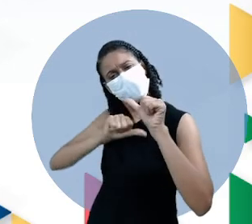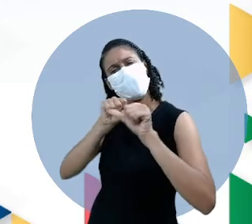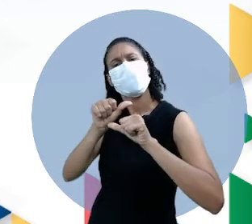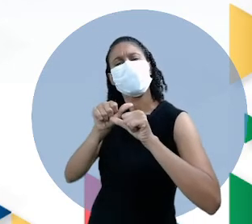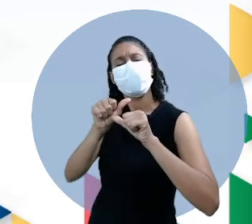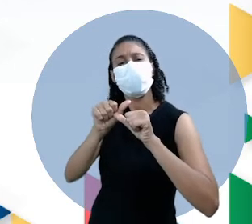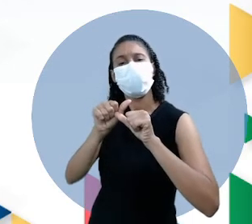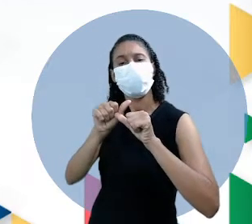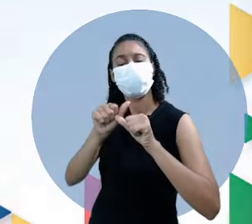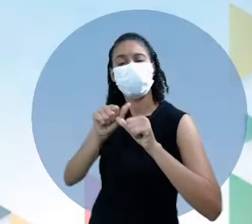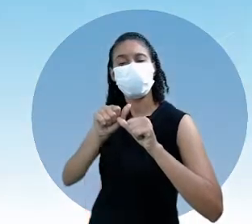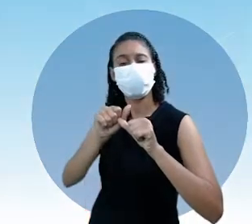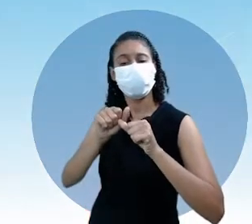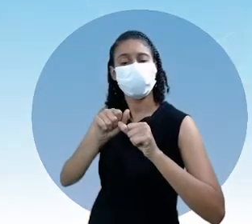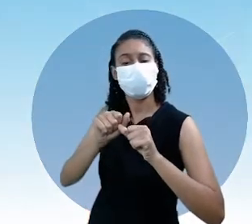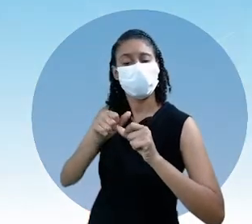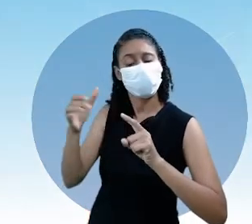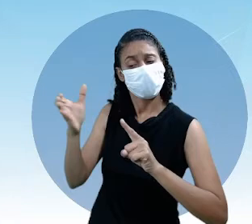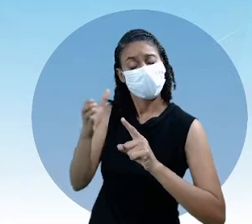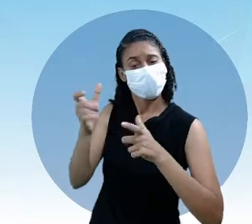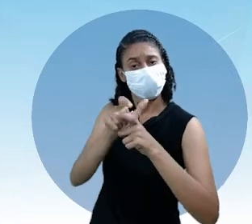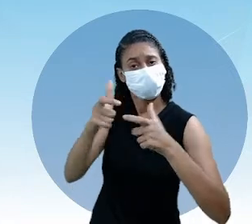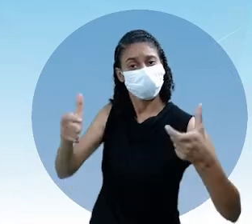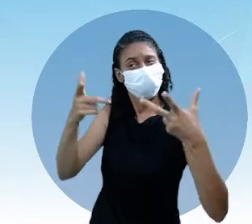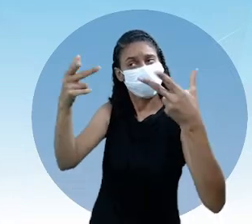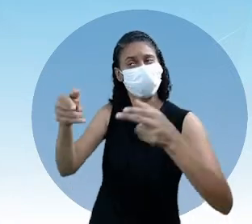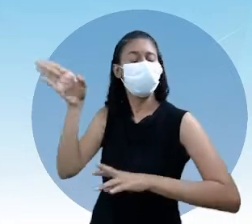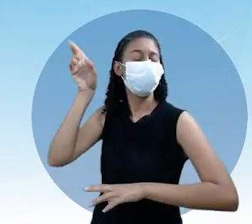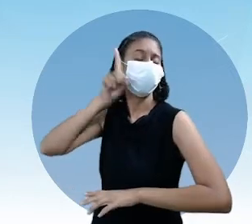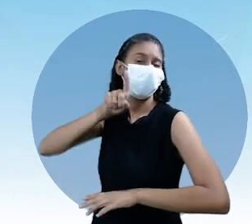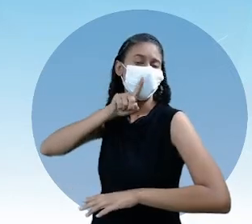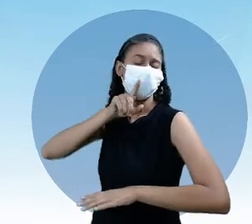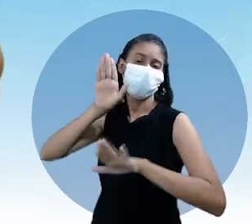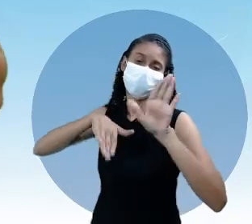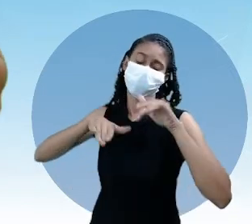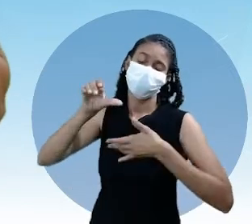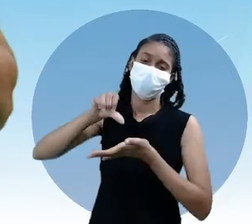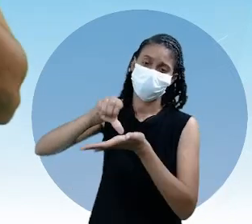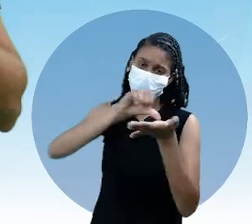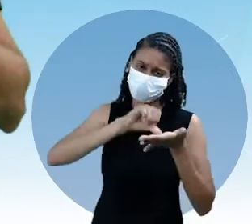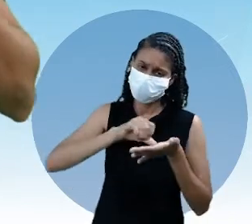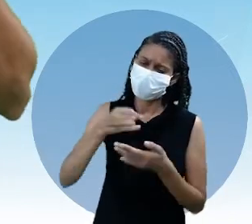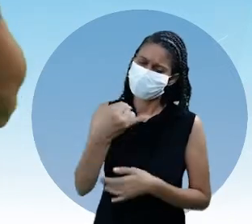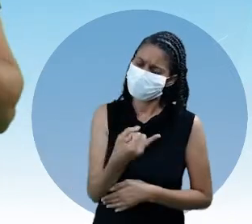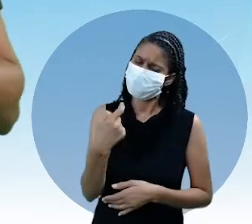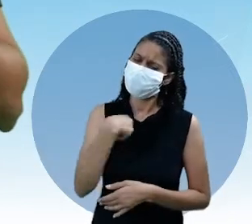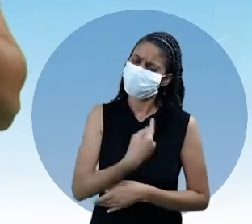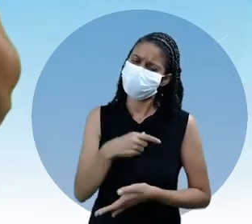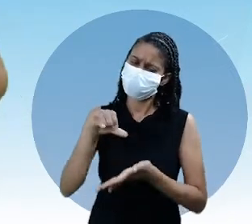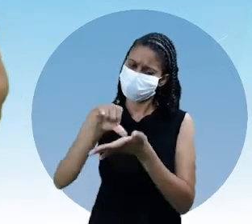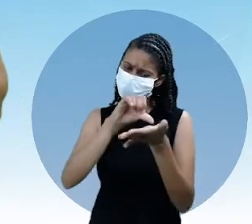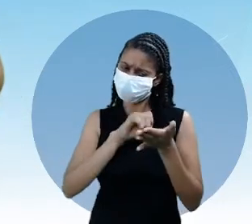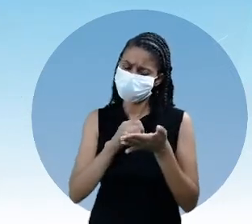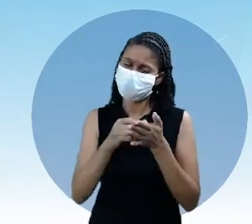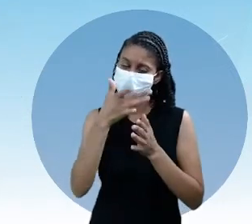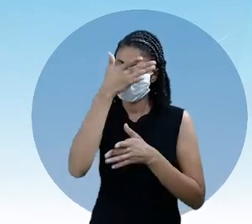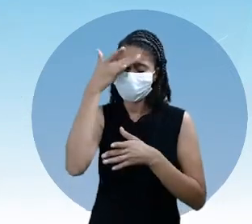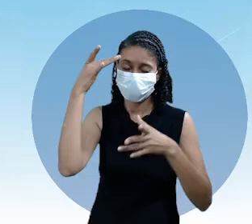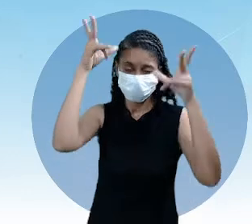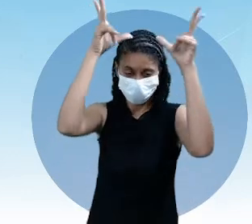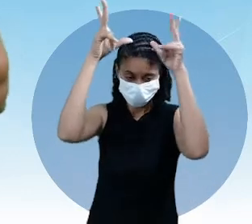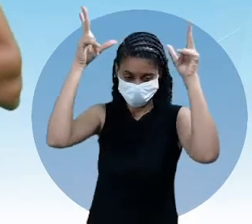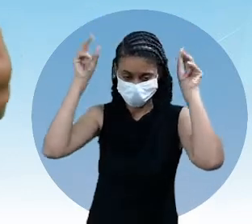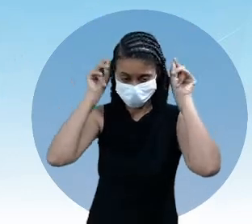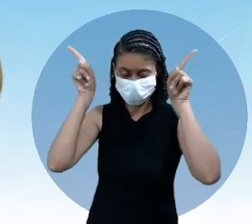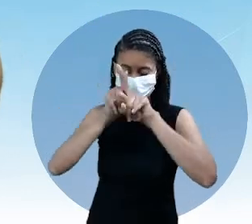Estados Unidos? Terá sido a colonização, certo? Então, e se tivéssemos sido colonizados por holandeses e